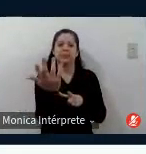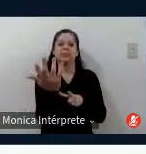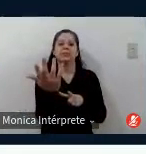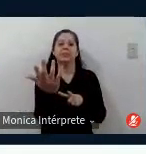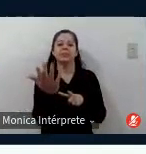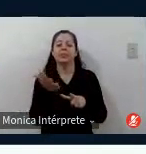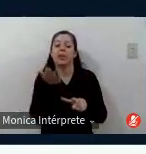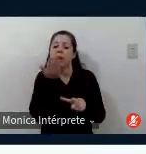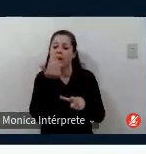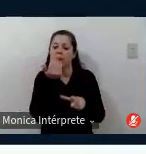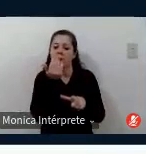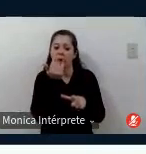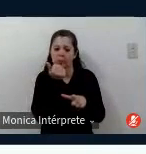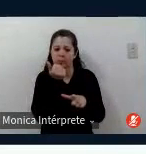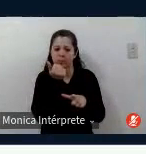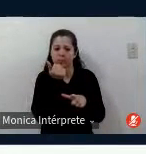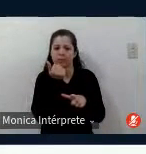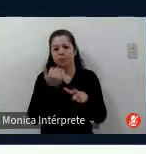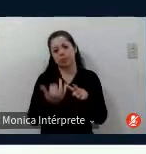né, promovendo